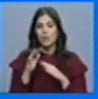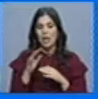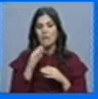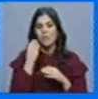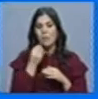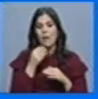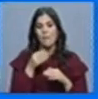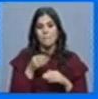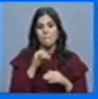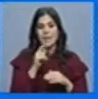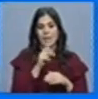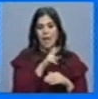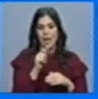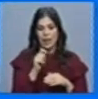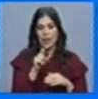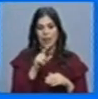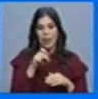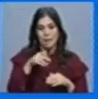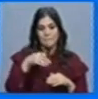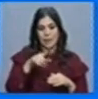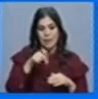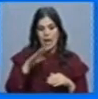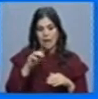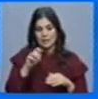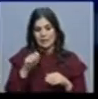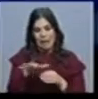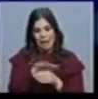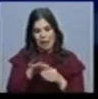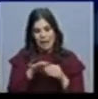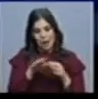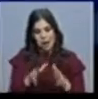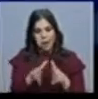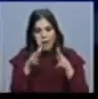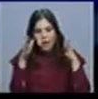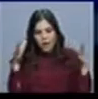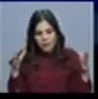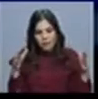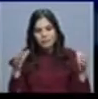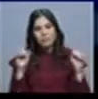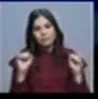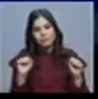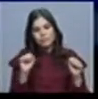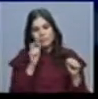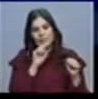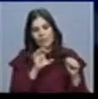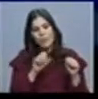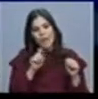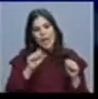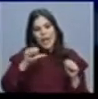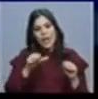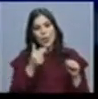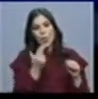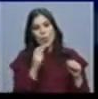francês Pierre-Simon Laplace, que esta zona equatorial mais larga, a chamada protuberância equatorial da Lua,